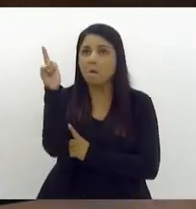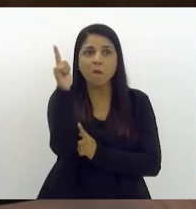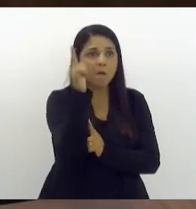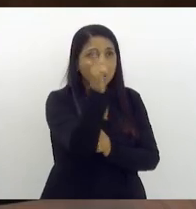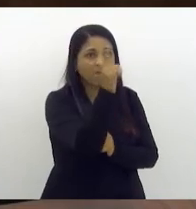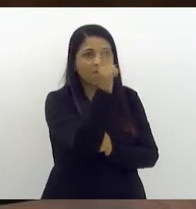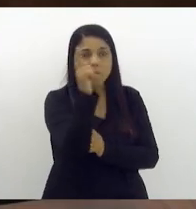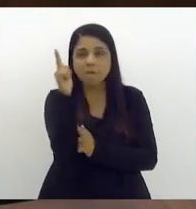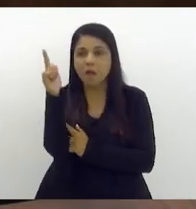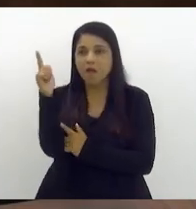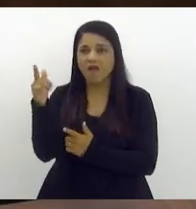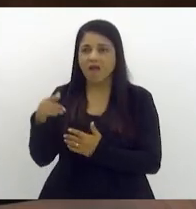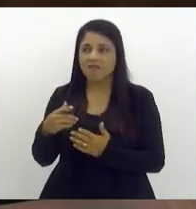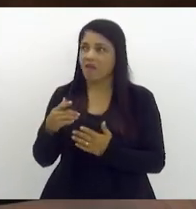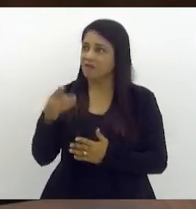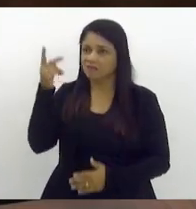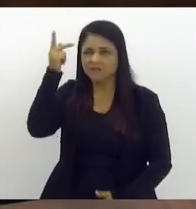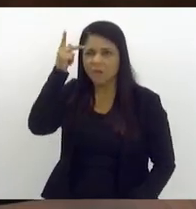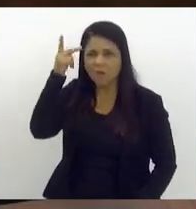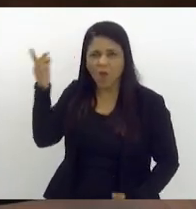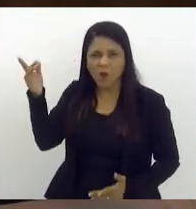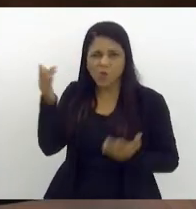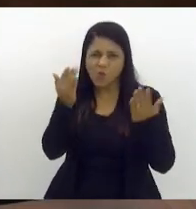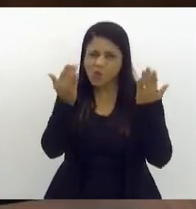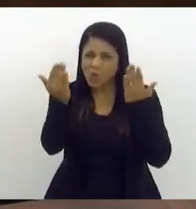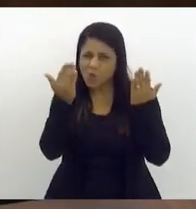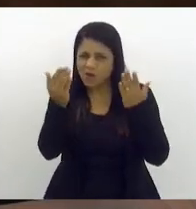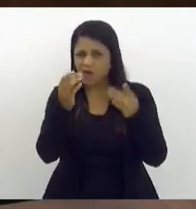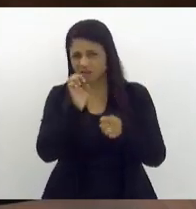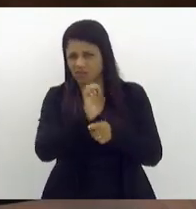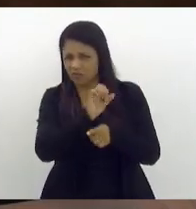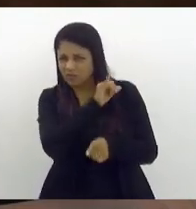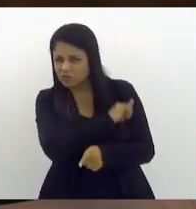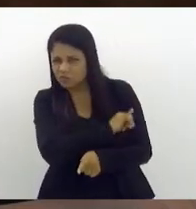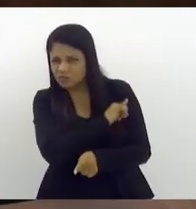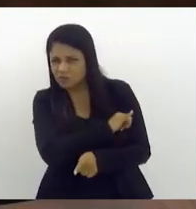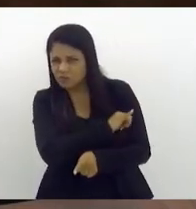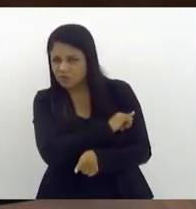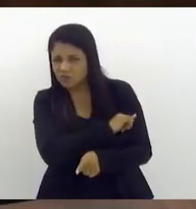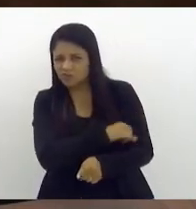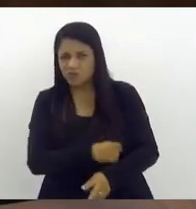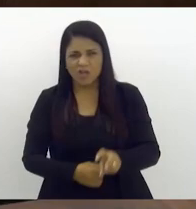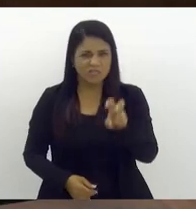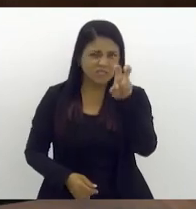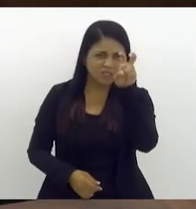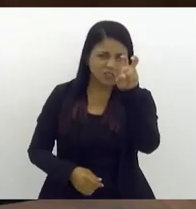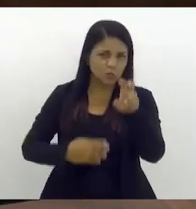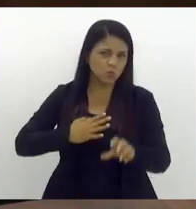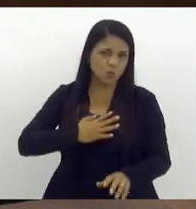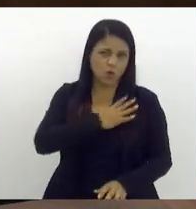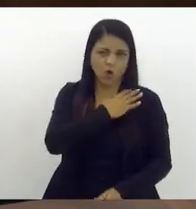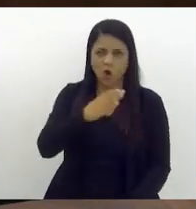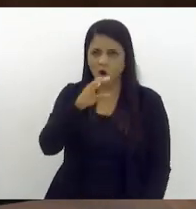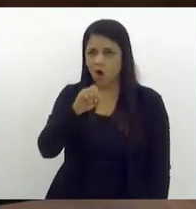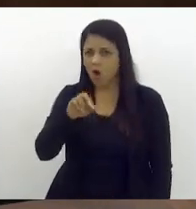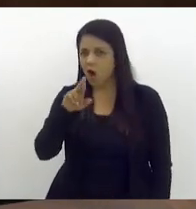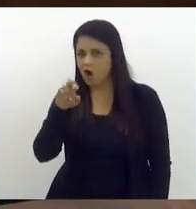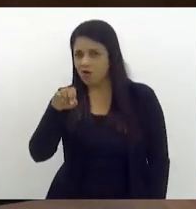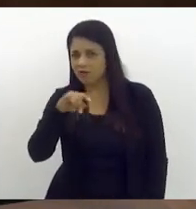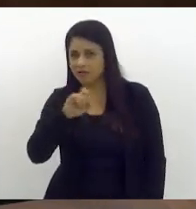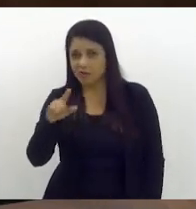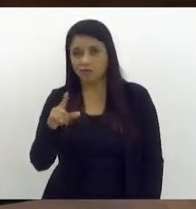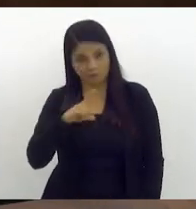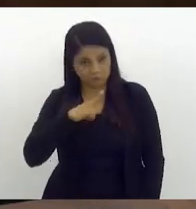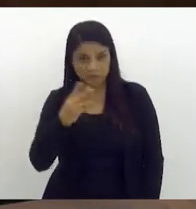Aí querem pegar São Paulo para comparar com o Rio de Janeiro, porque tinham 5 coronéis. Escuta a polícia, eu tenho 3